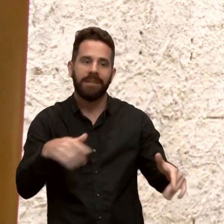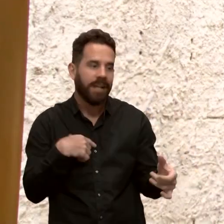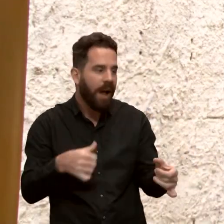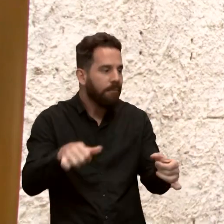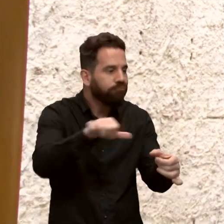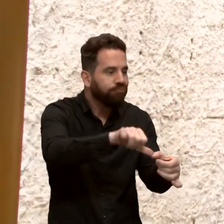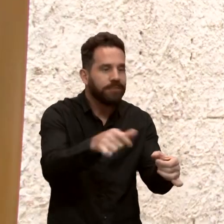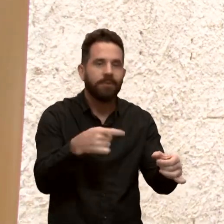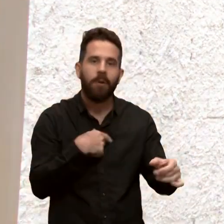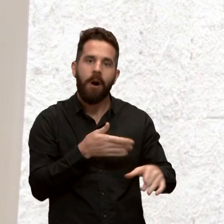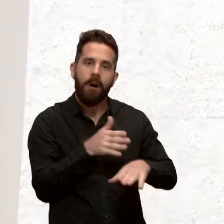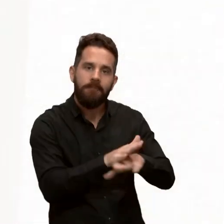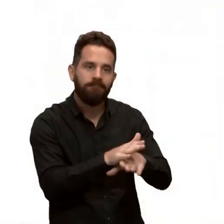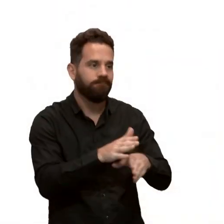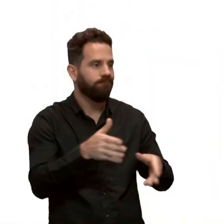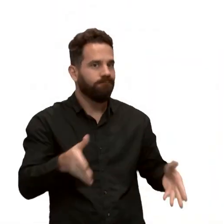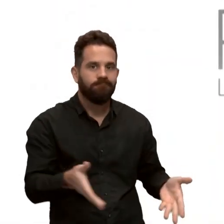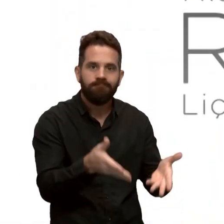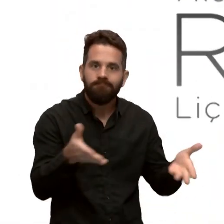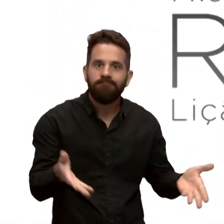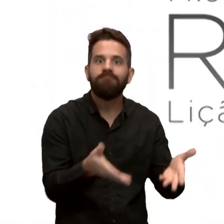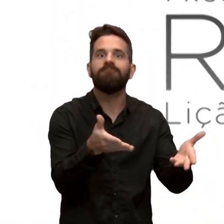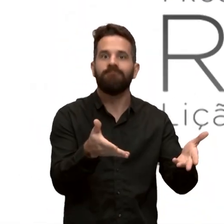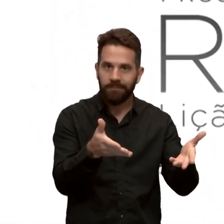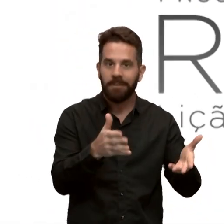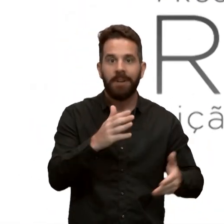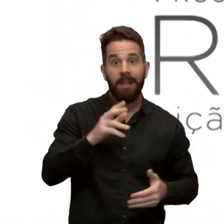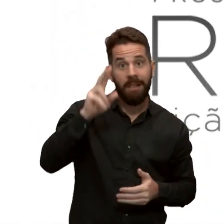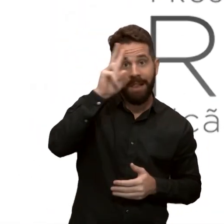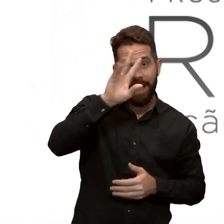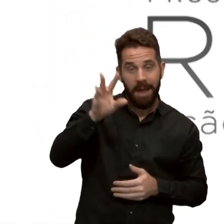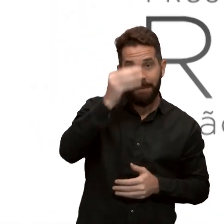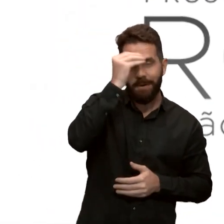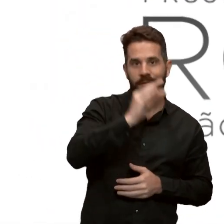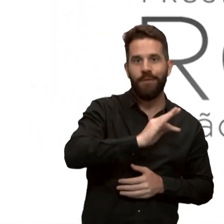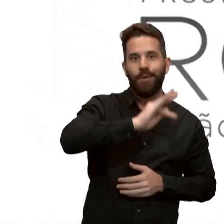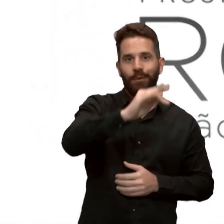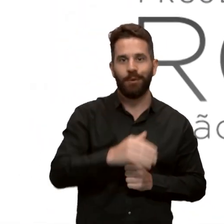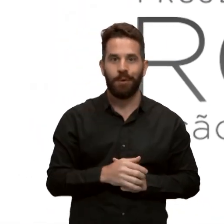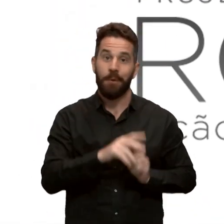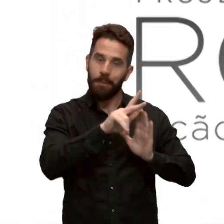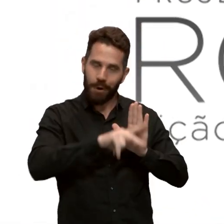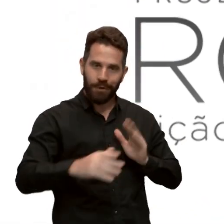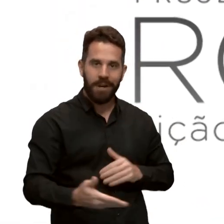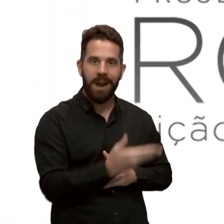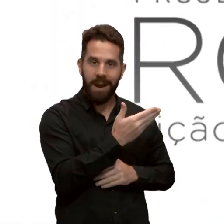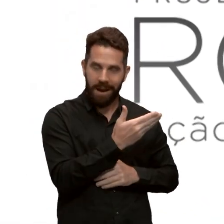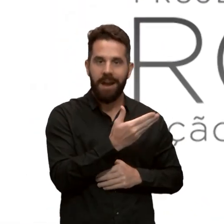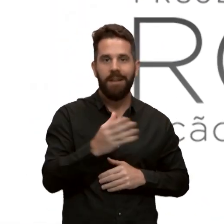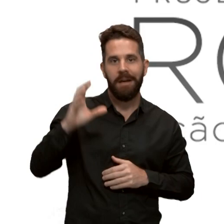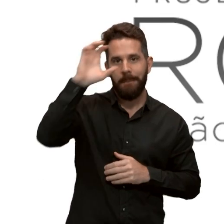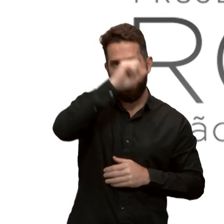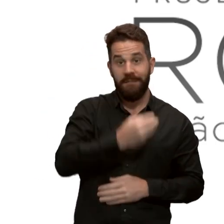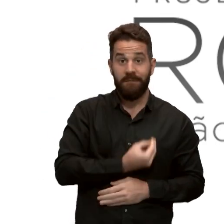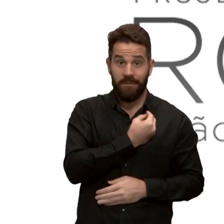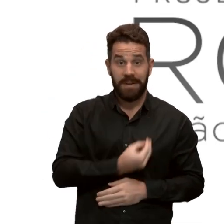lembrem da gente no futuro. Projeto Rondon. Lição de vida e de cidadania.